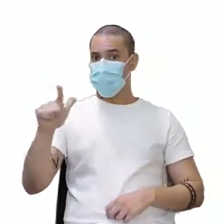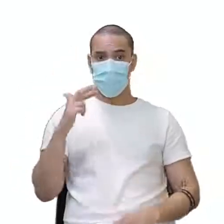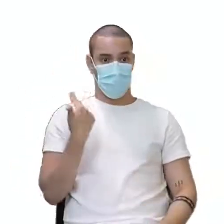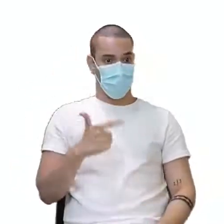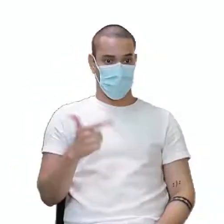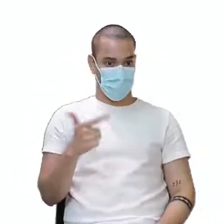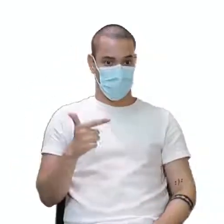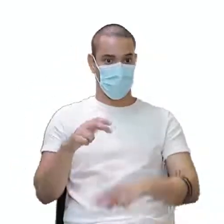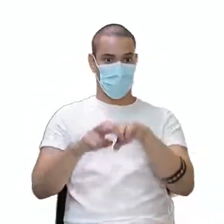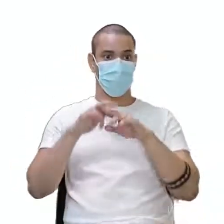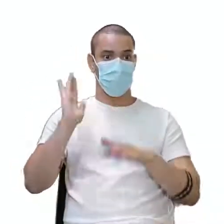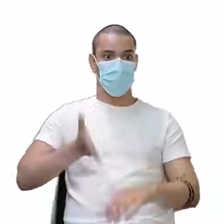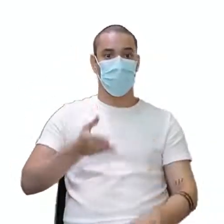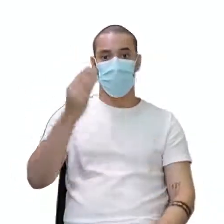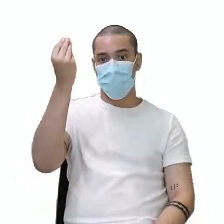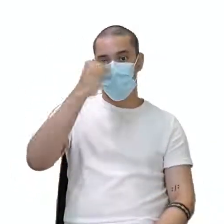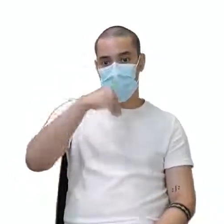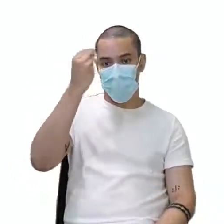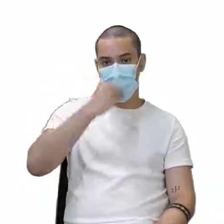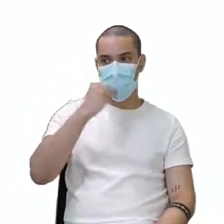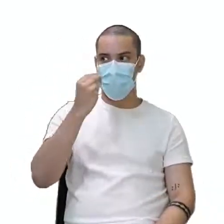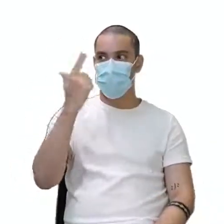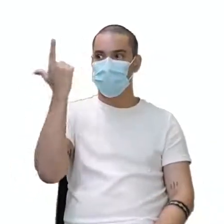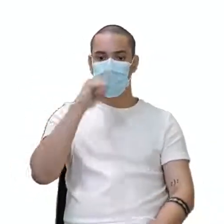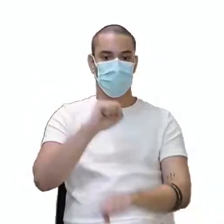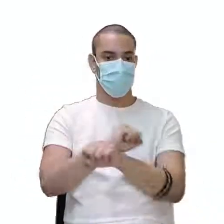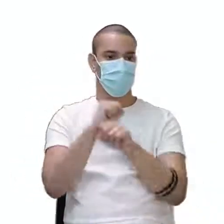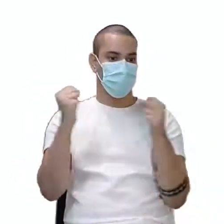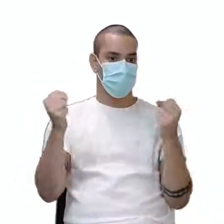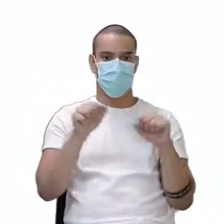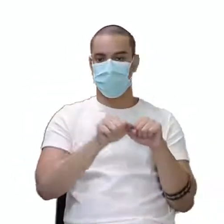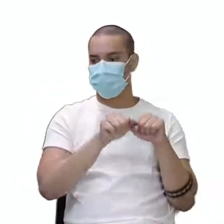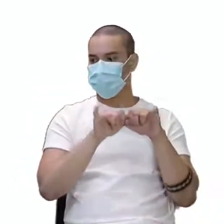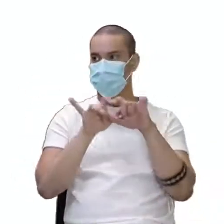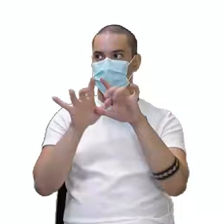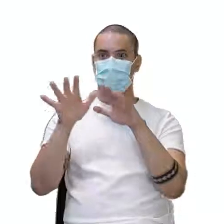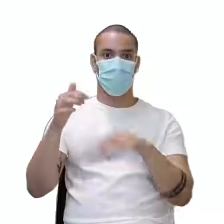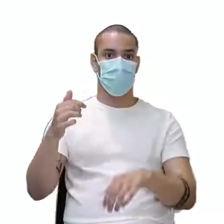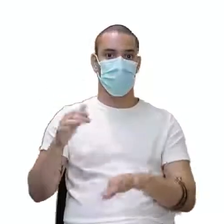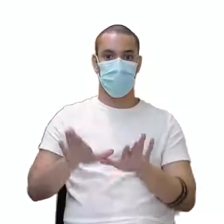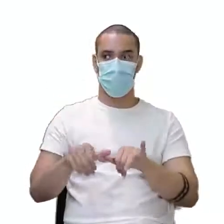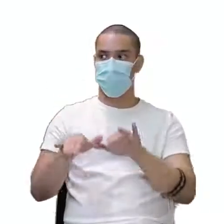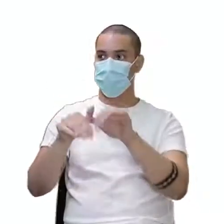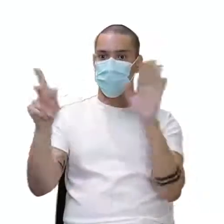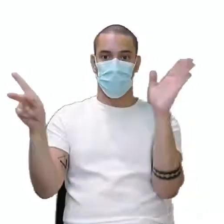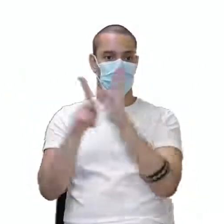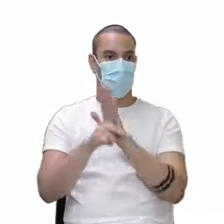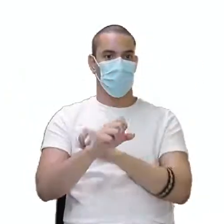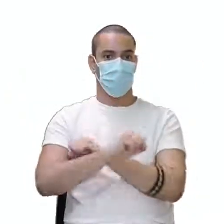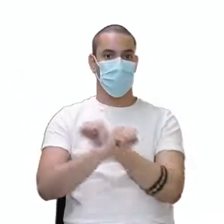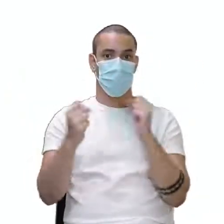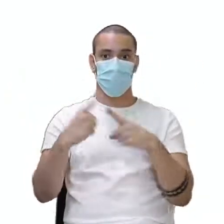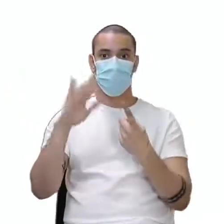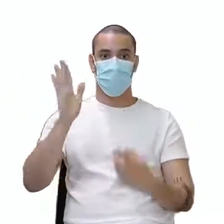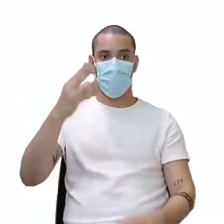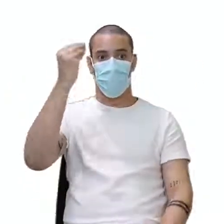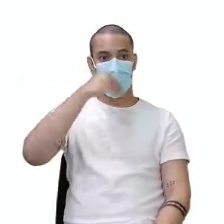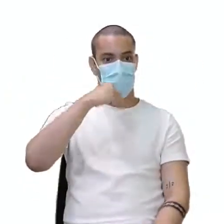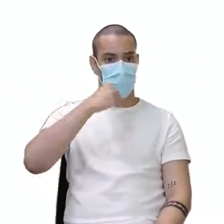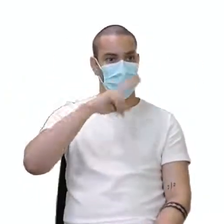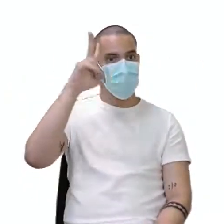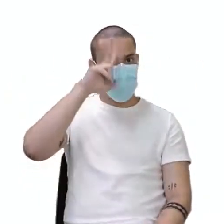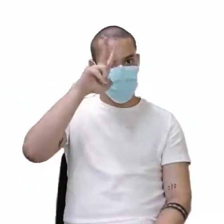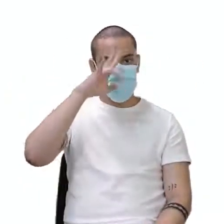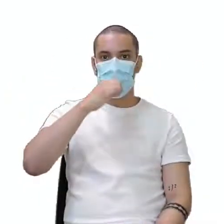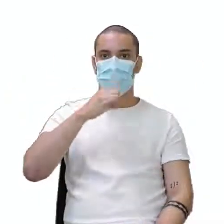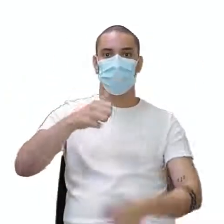estão enfraquecidos não vão enfrentar grandes jornadas, né? De deslocamento terrestre, não, porque ele falou, já estou fraco. Lembra aquela questão